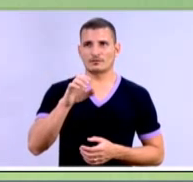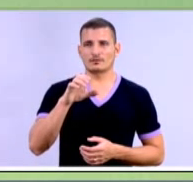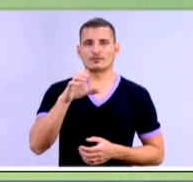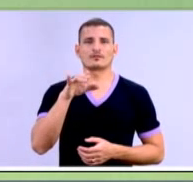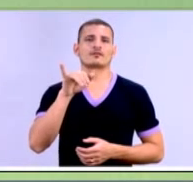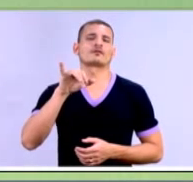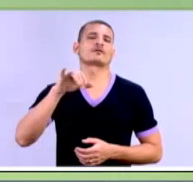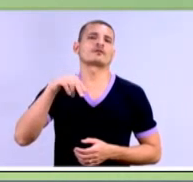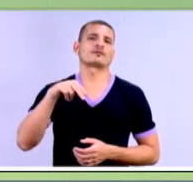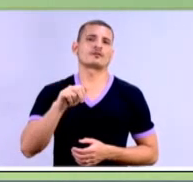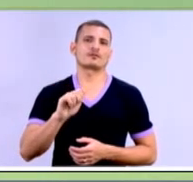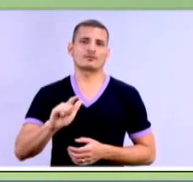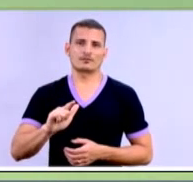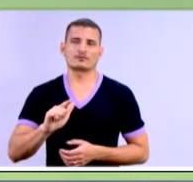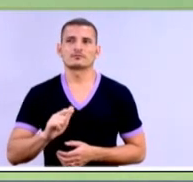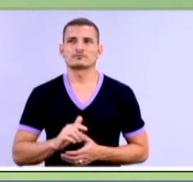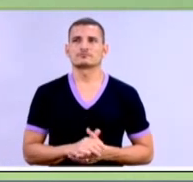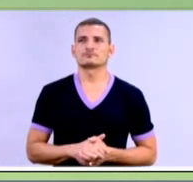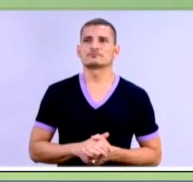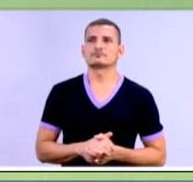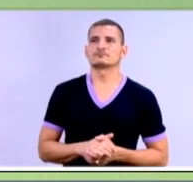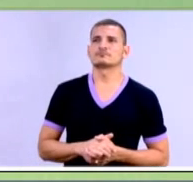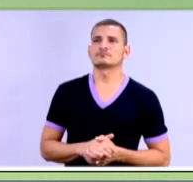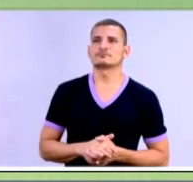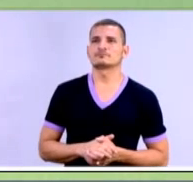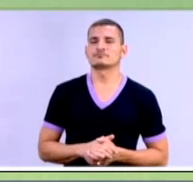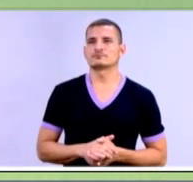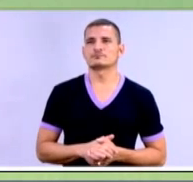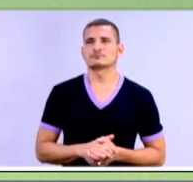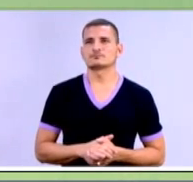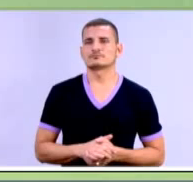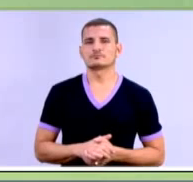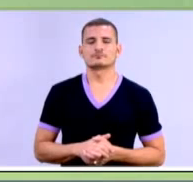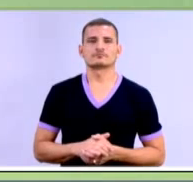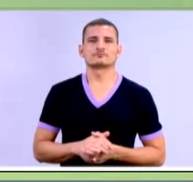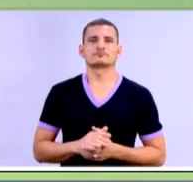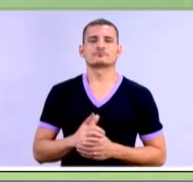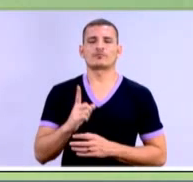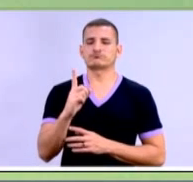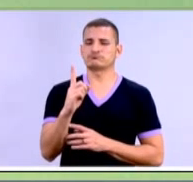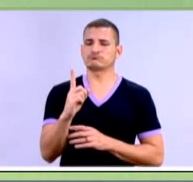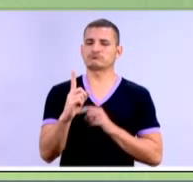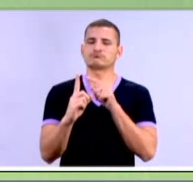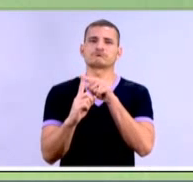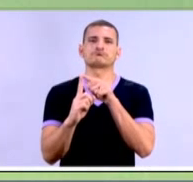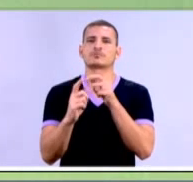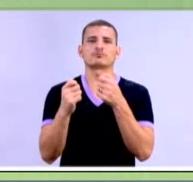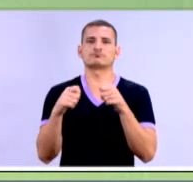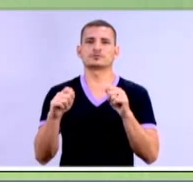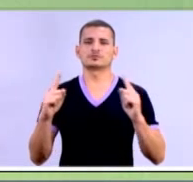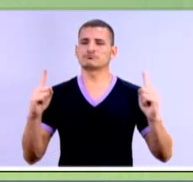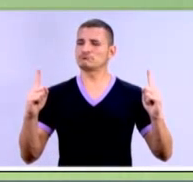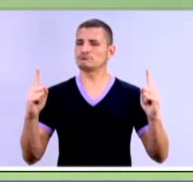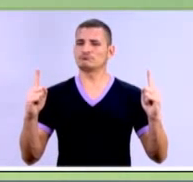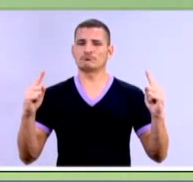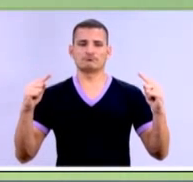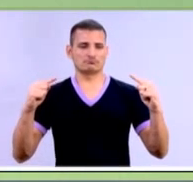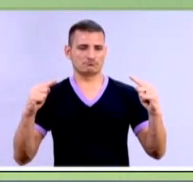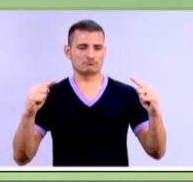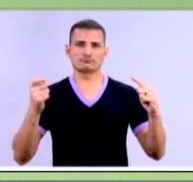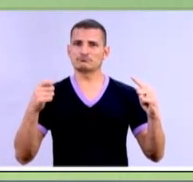né? Sendo assim, não necessita de uma visada direta, ou seja, as duas antenas não precisam estar apontando uma para a outra